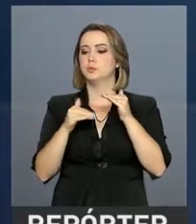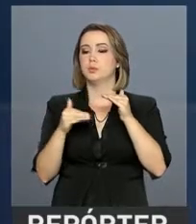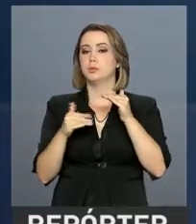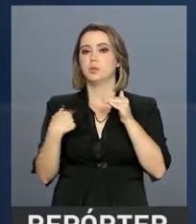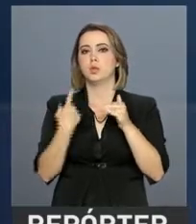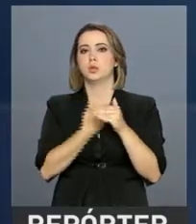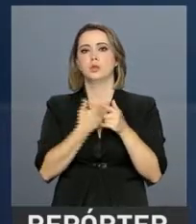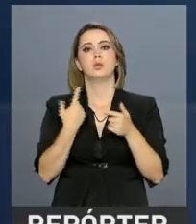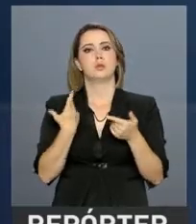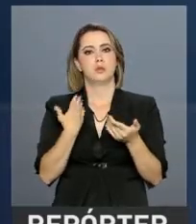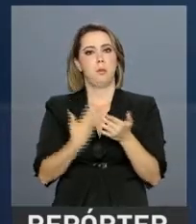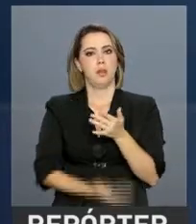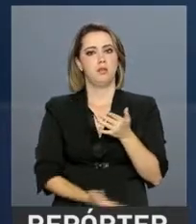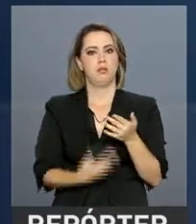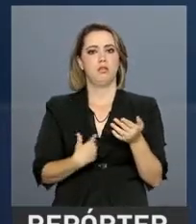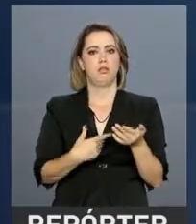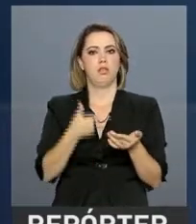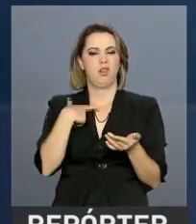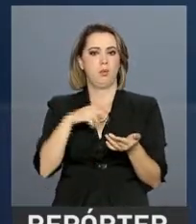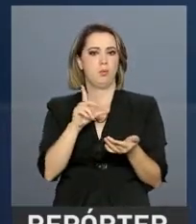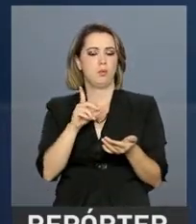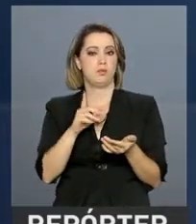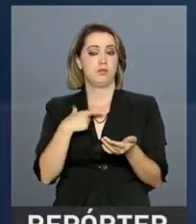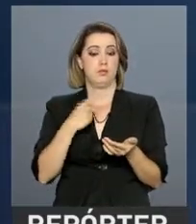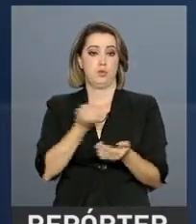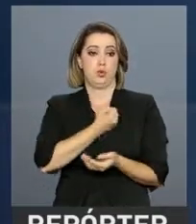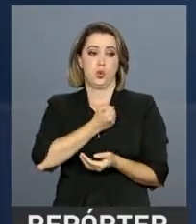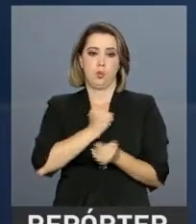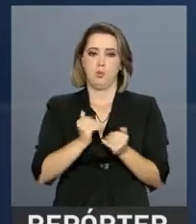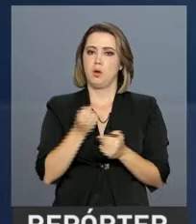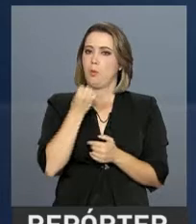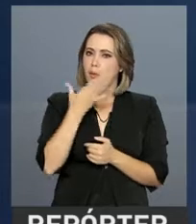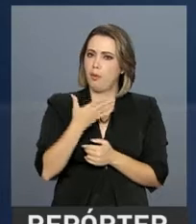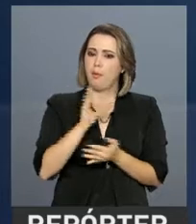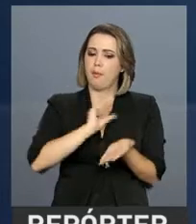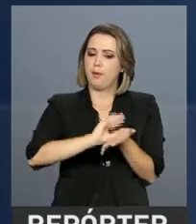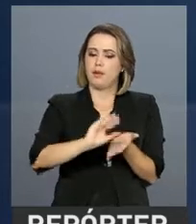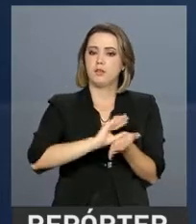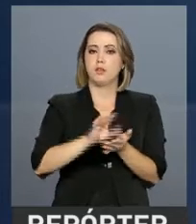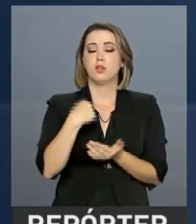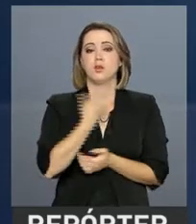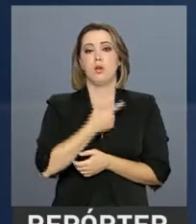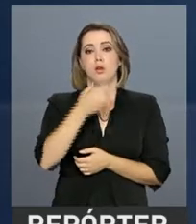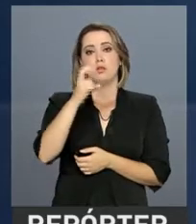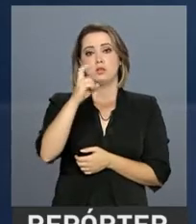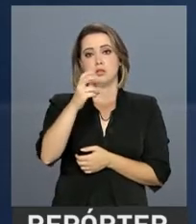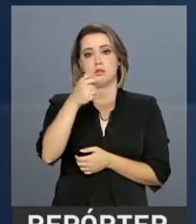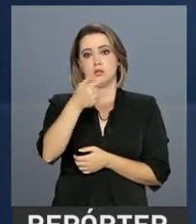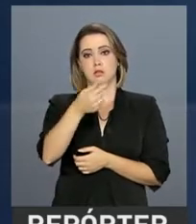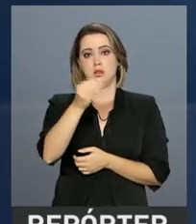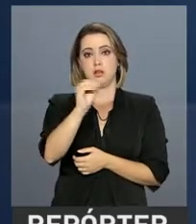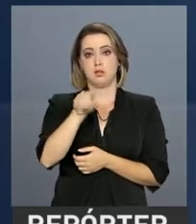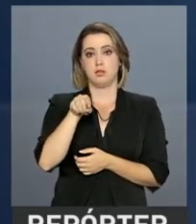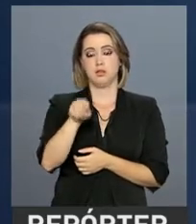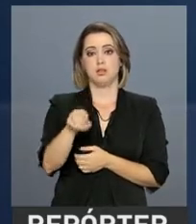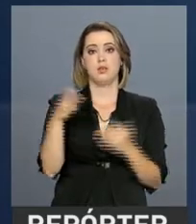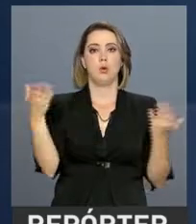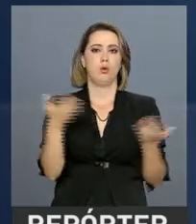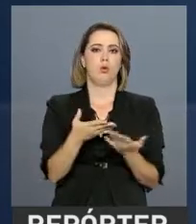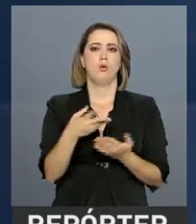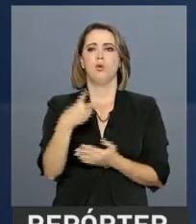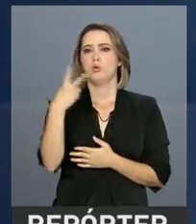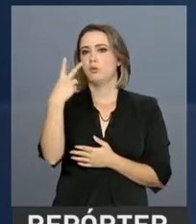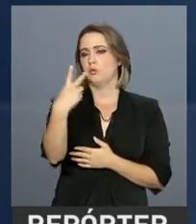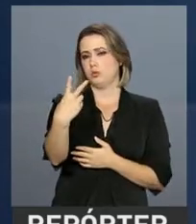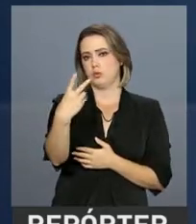teremos o grau de investimento há tempos atrás estava em 570 pontos o risco brasil hoje estamos